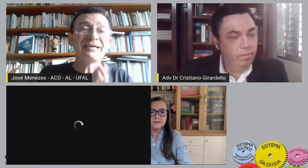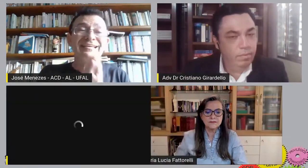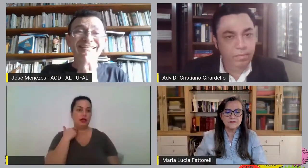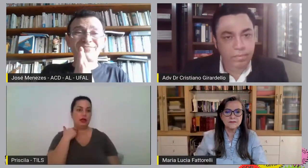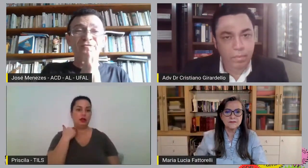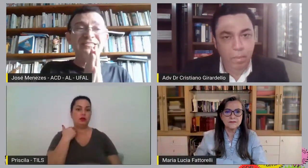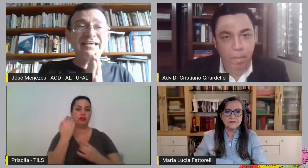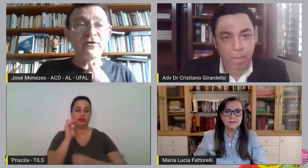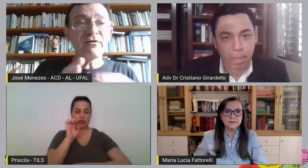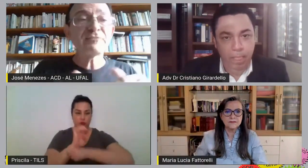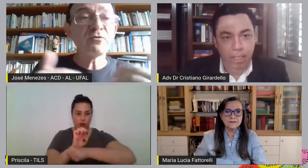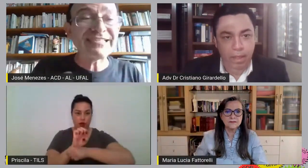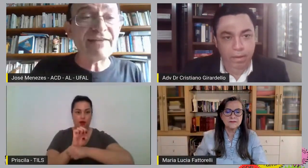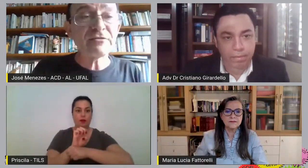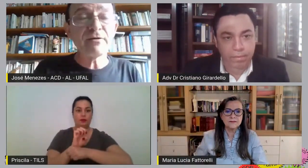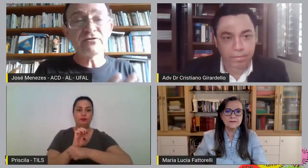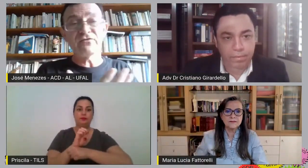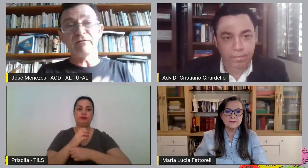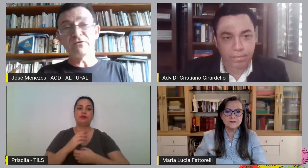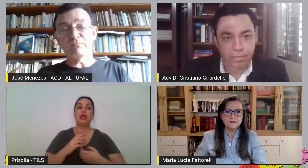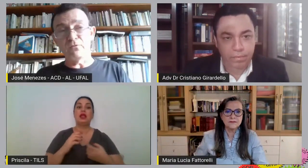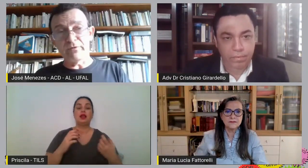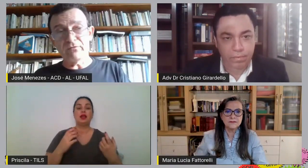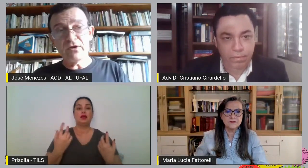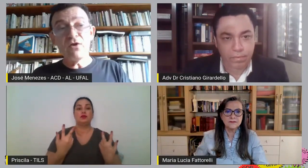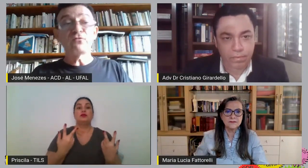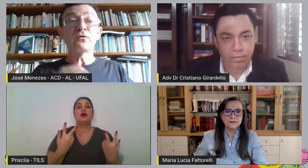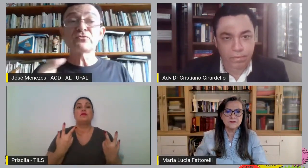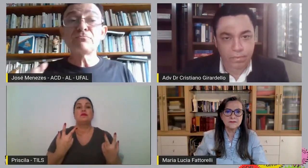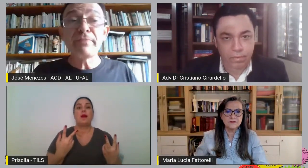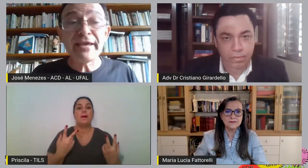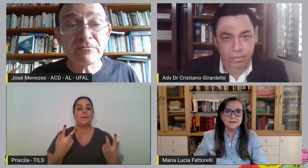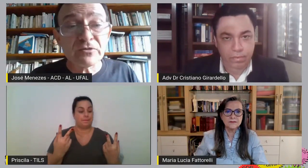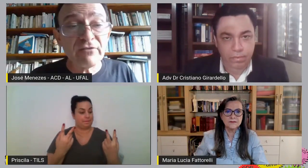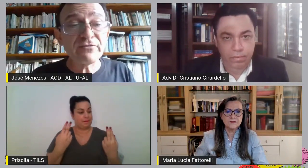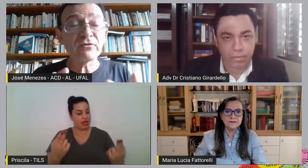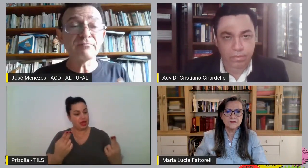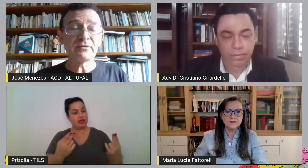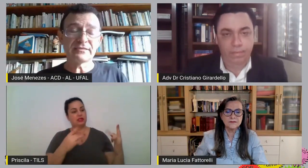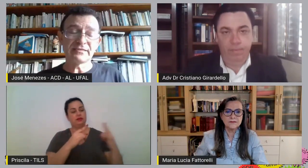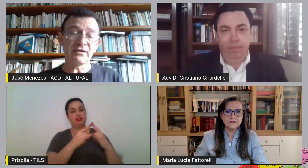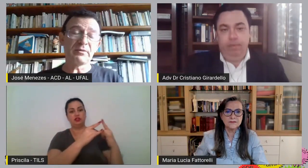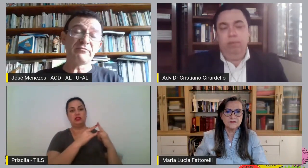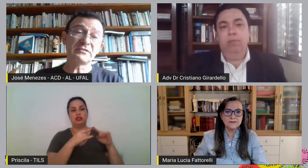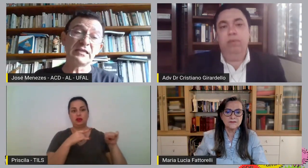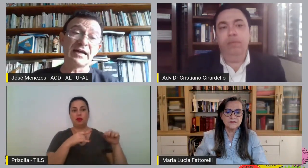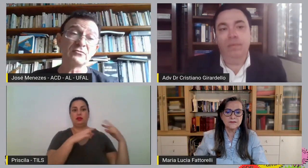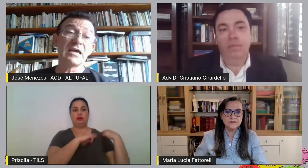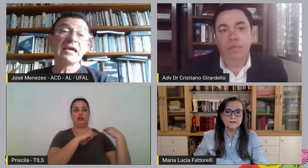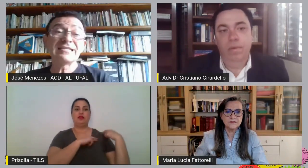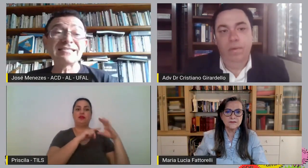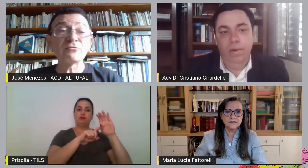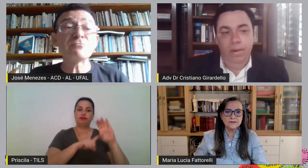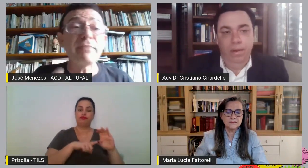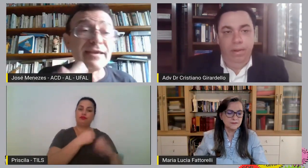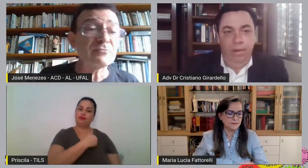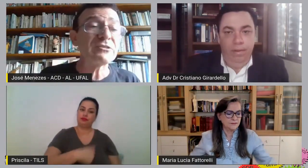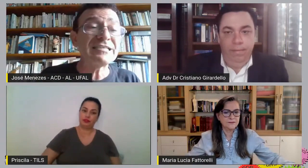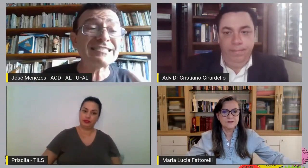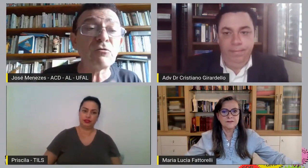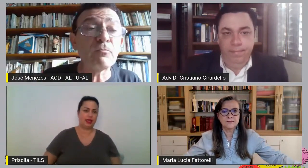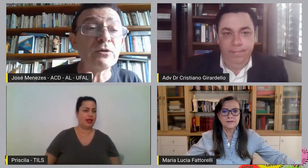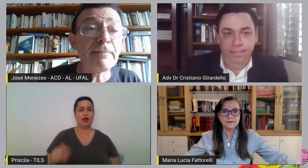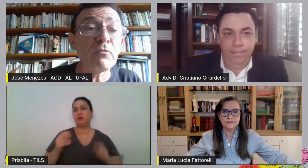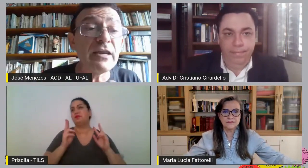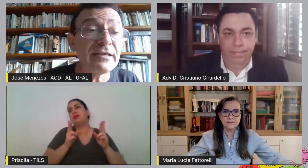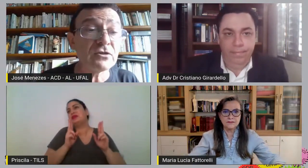mesmos que foram responsáveis pelo endividamento público foram os mesmos que estão beneficiados e são os